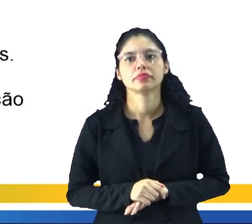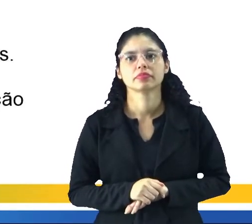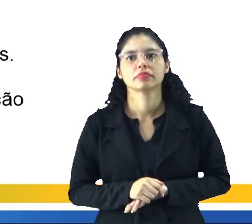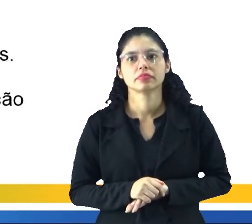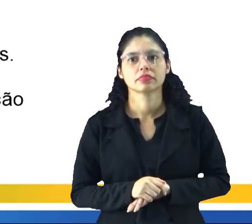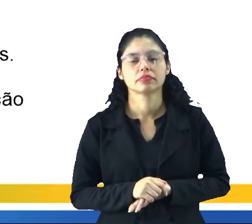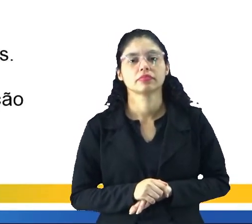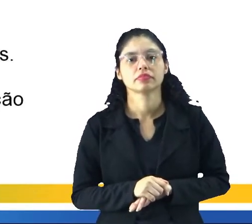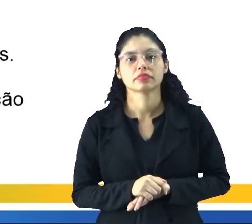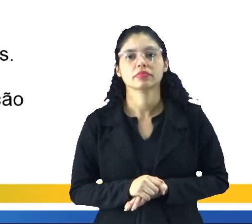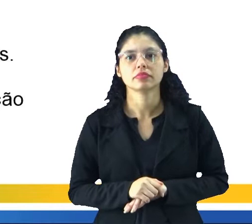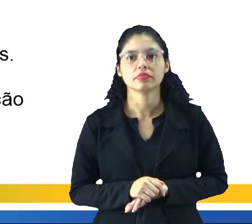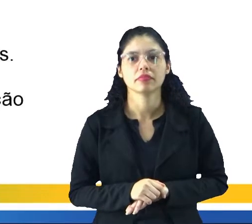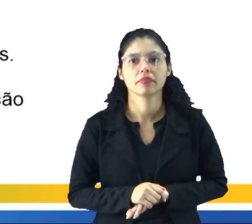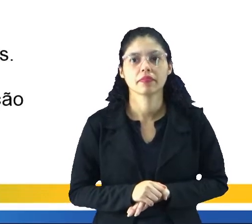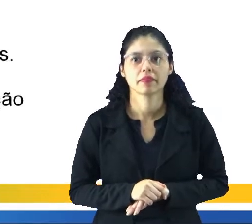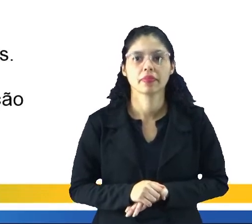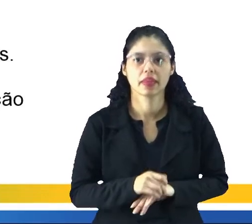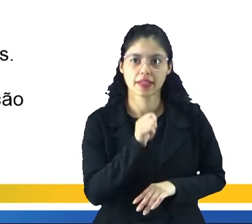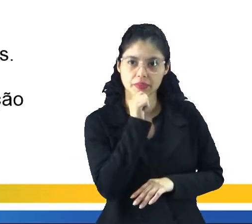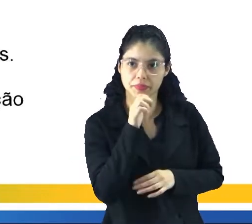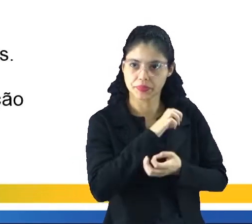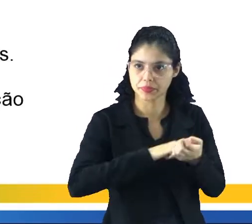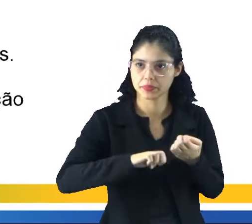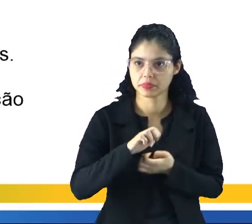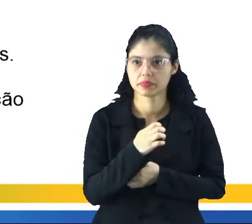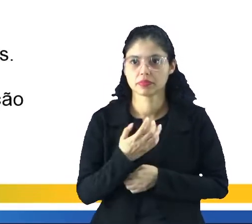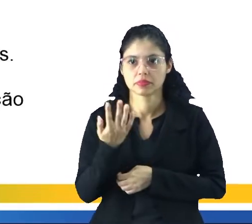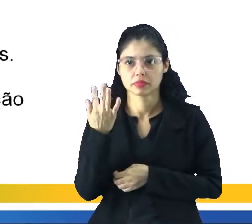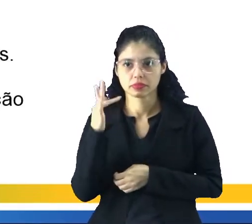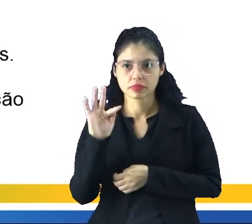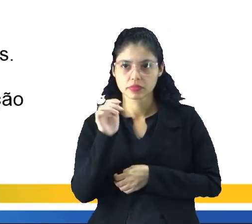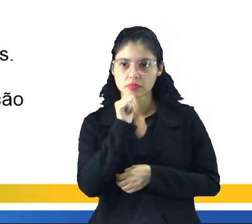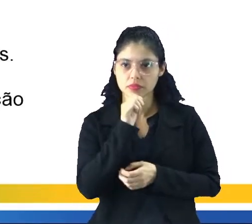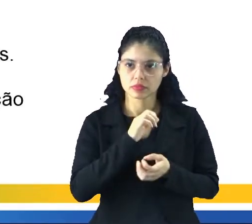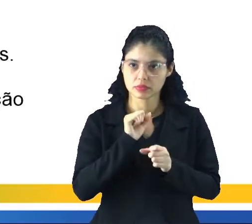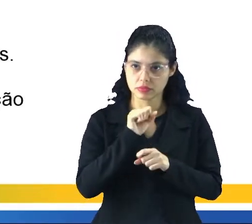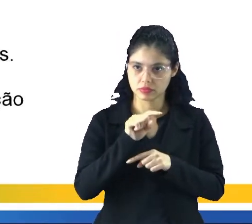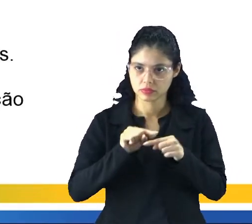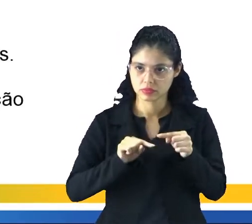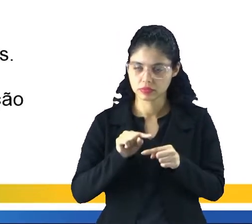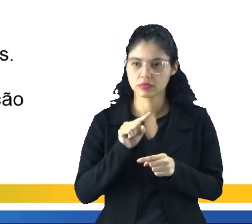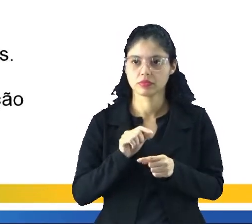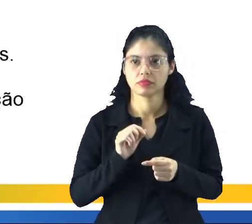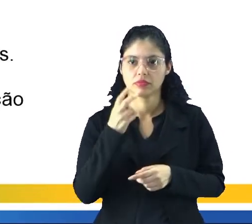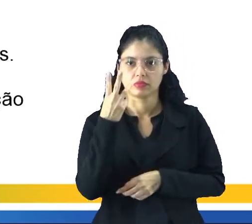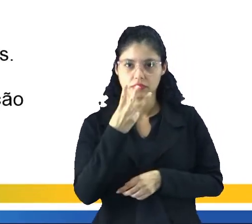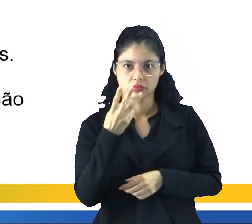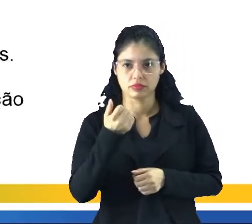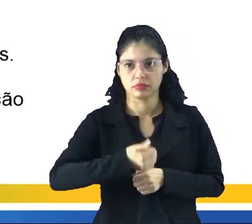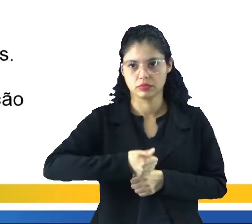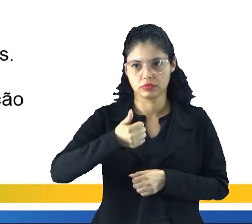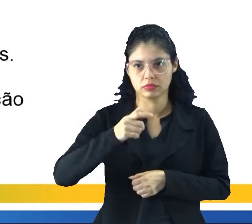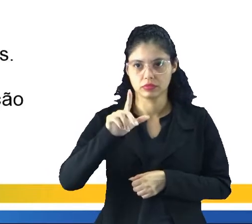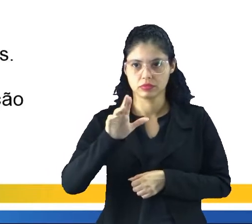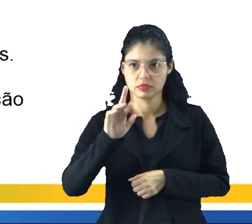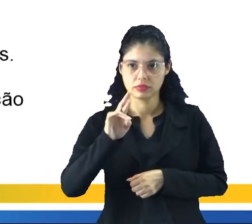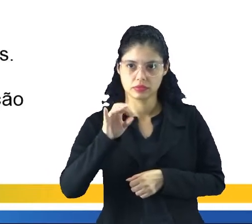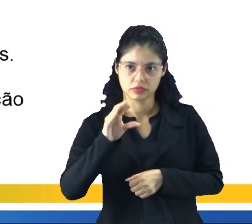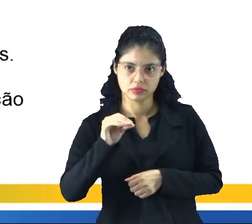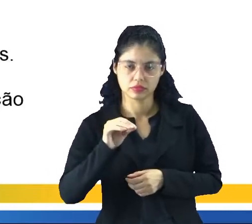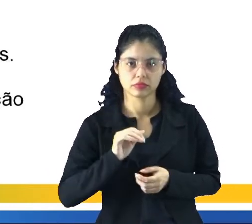O antigo regime. Às vésperas da Revolução Francesa, a sociedade estava dividida nesses três estados. O primeiro estado formado pelo